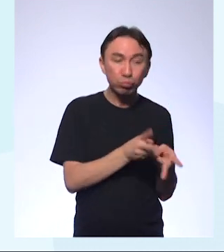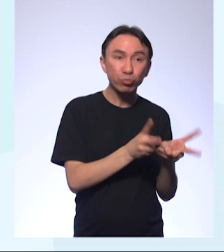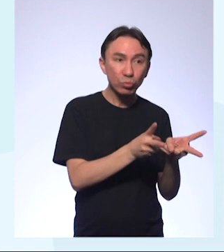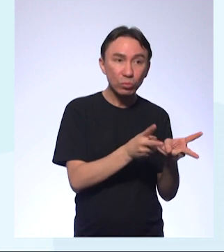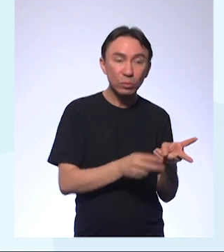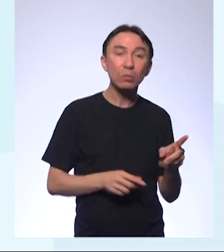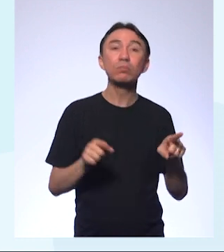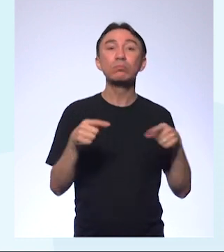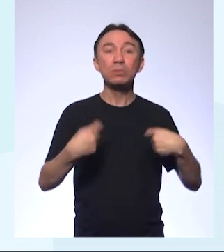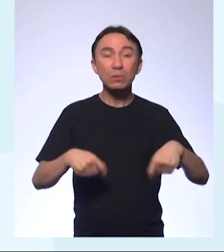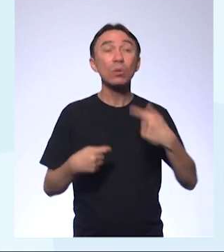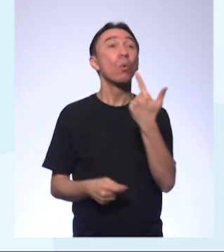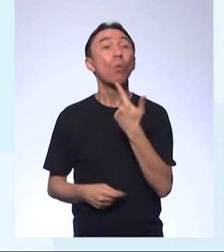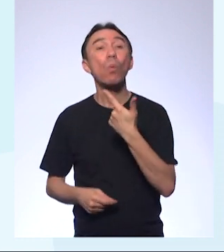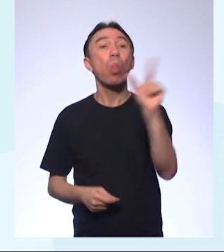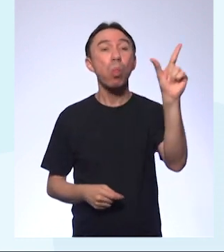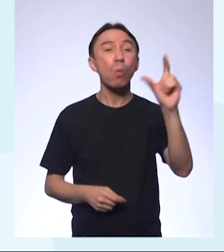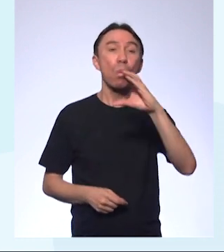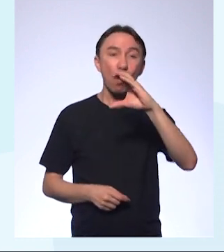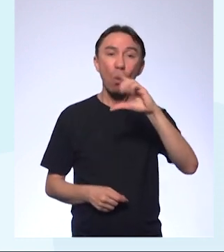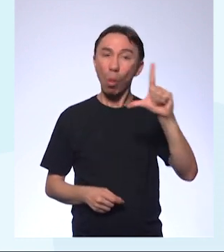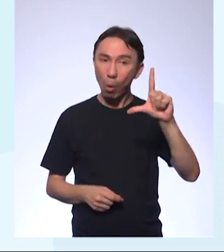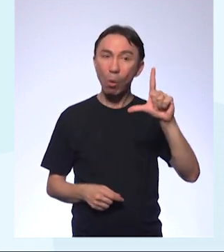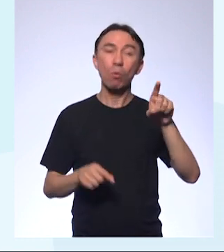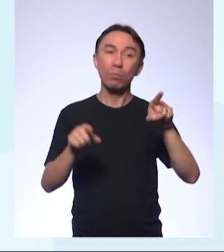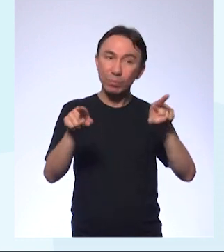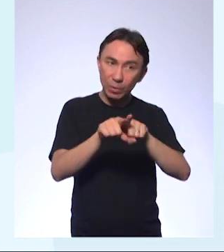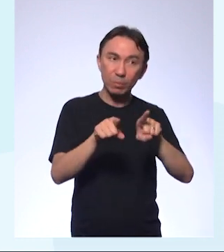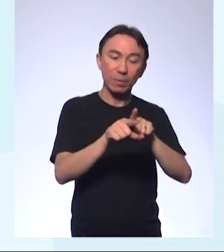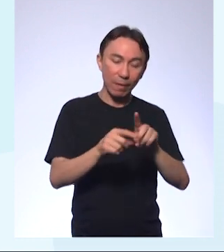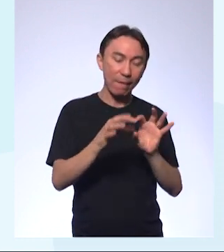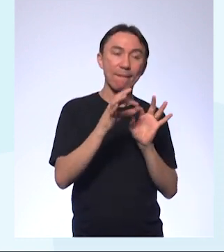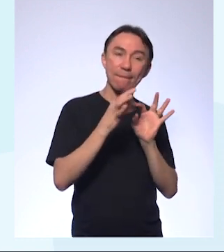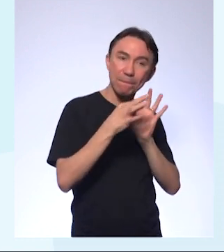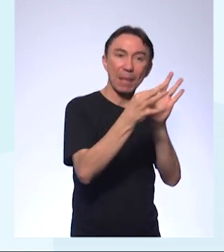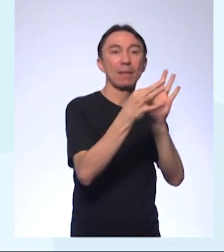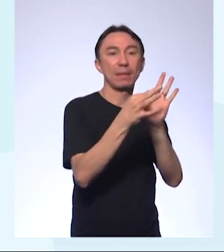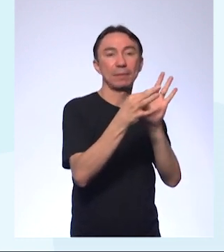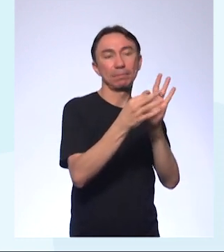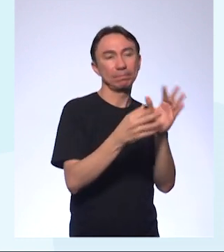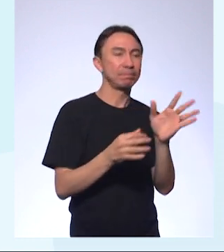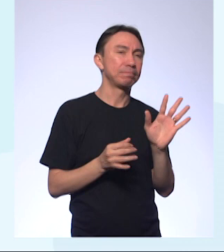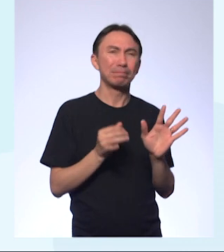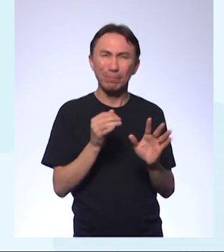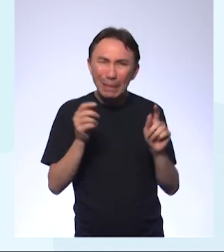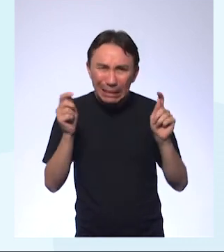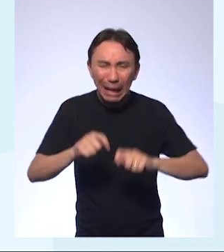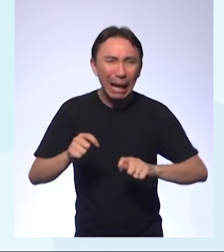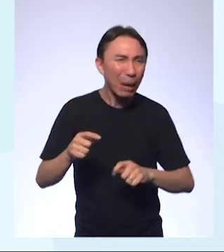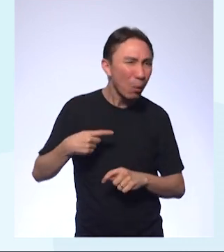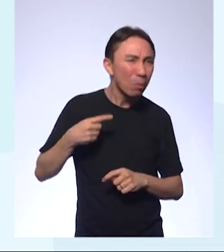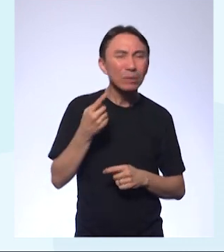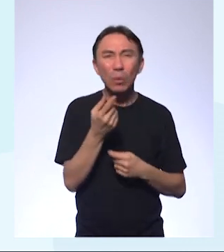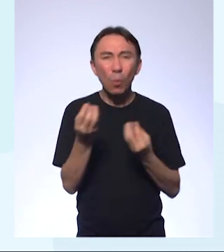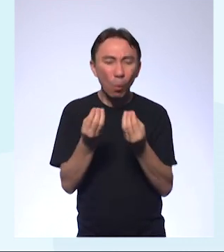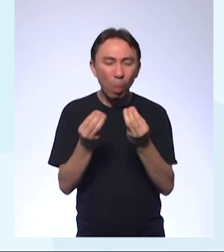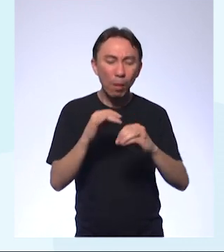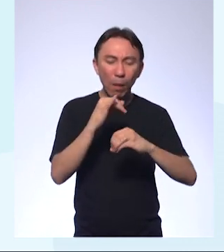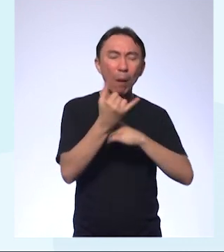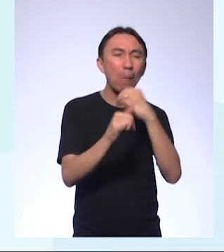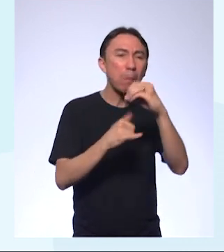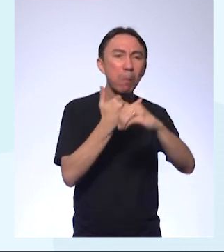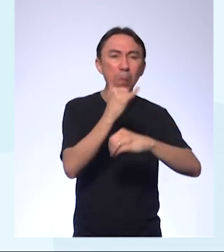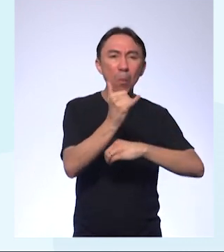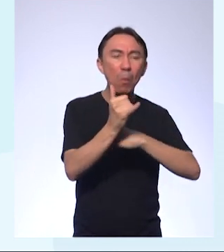fazer essa doação. Essa representação eletrônica, representação de Lewis. Dá para eu saber exatamente quantos átomos de cada elemento eu